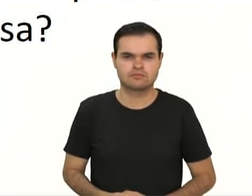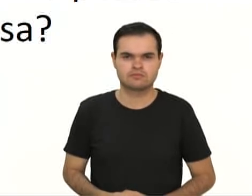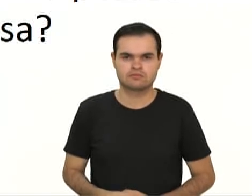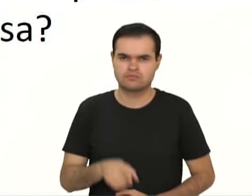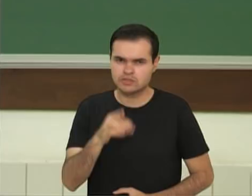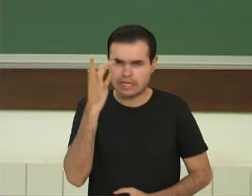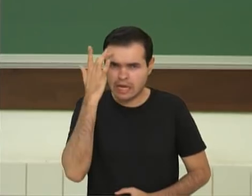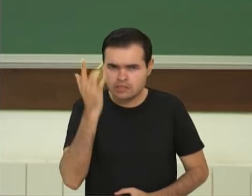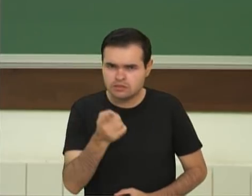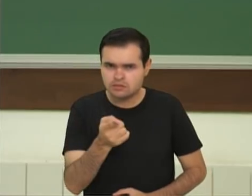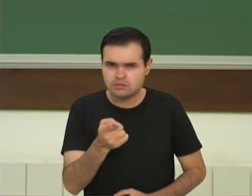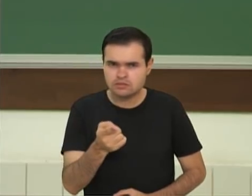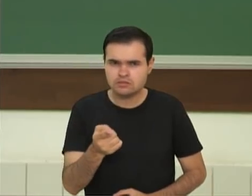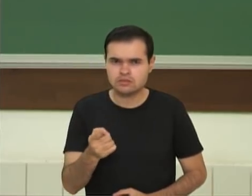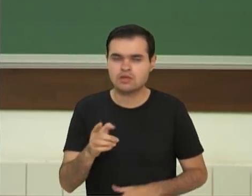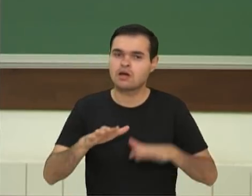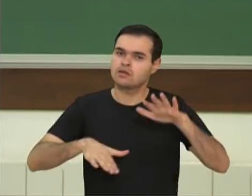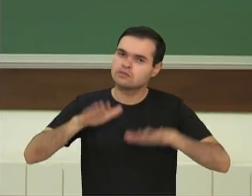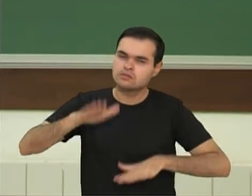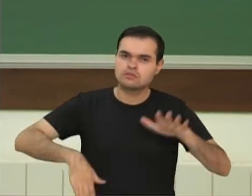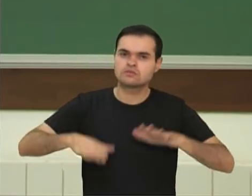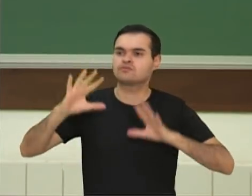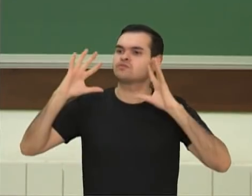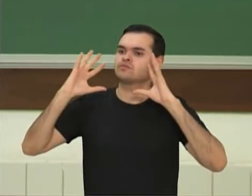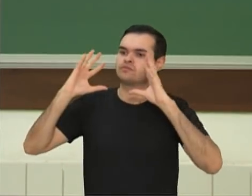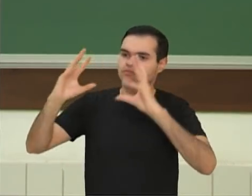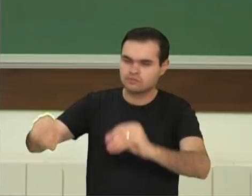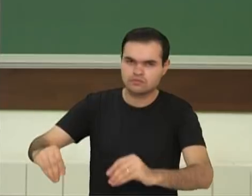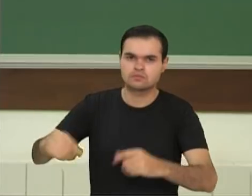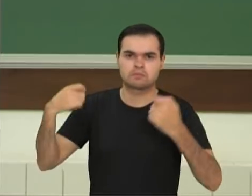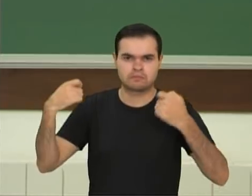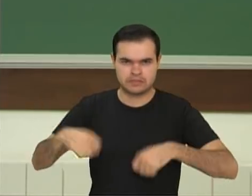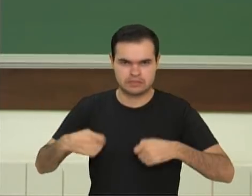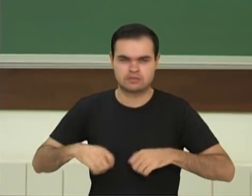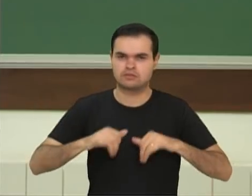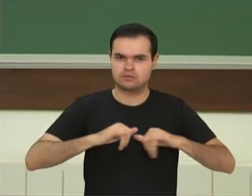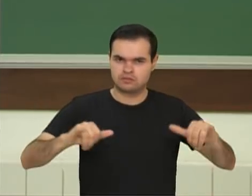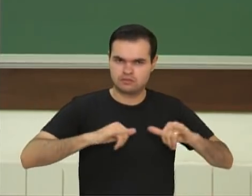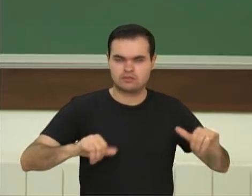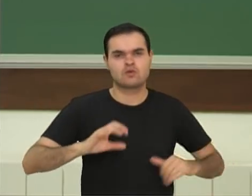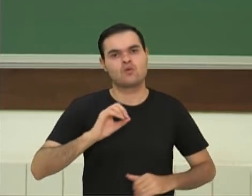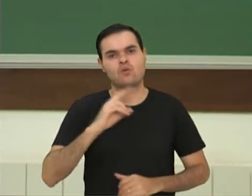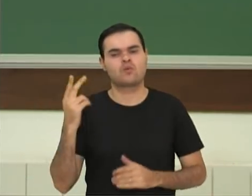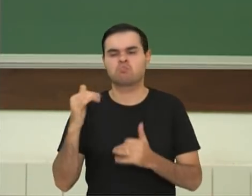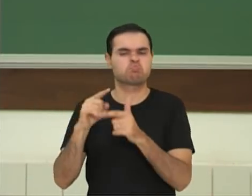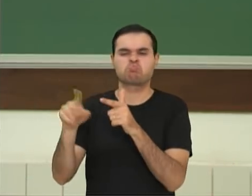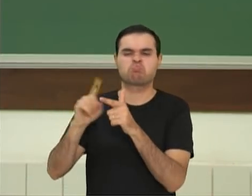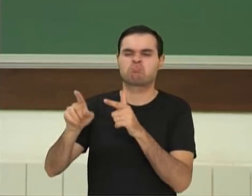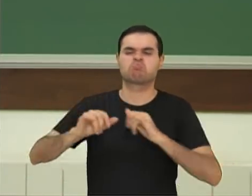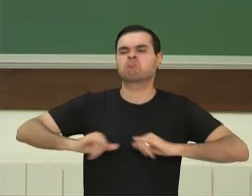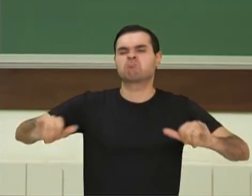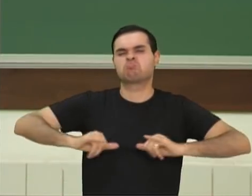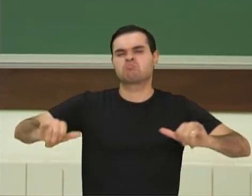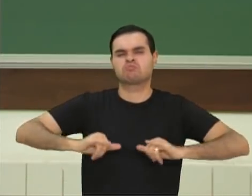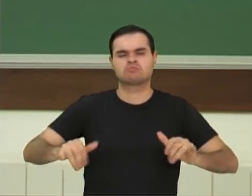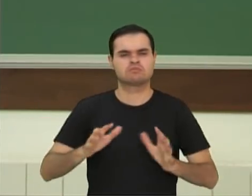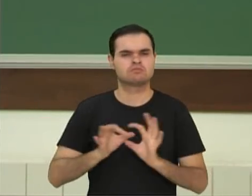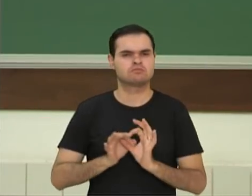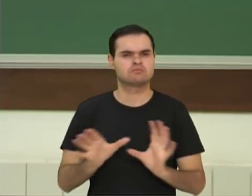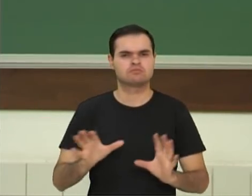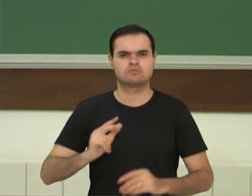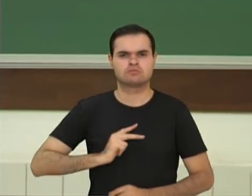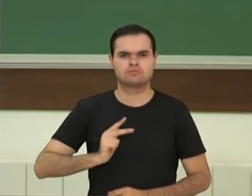acha que nem tudo que as pessoas fazem precisa ser divulgado? Ou acha que não há problema nenhum na divulgação da